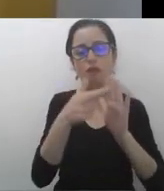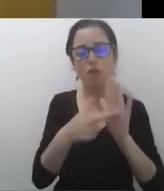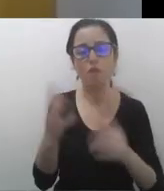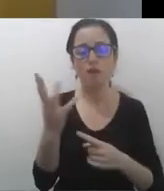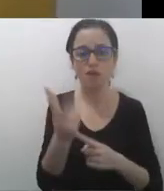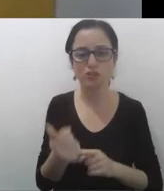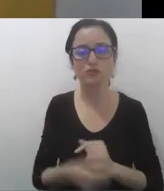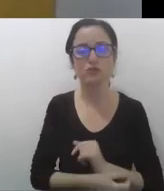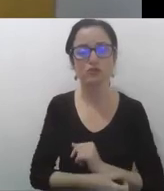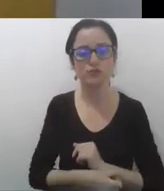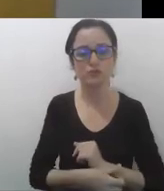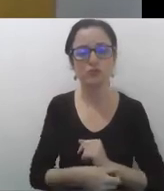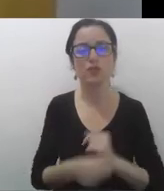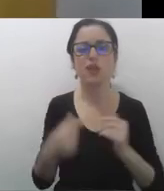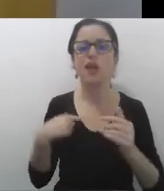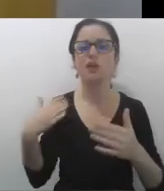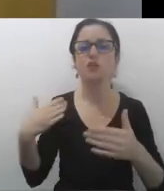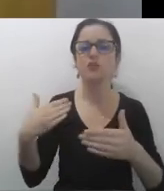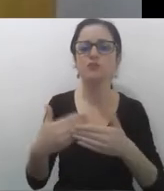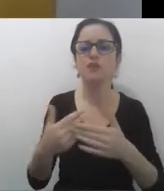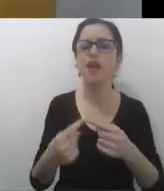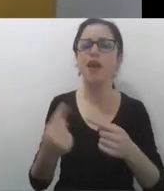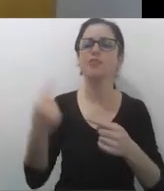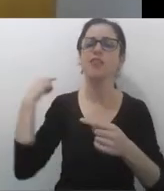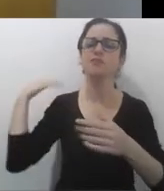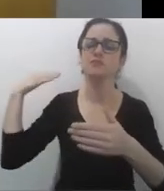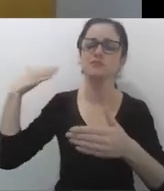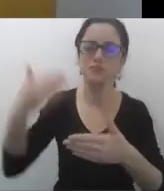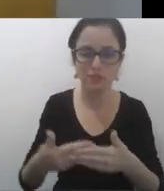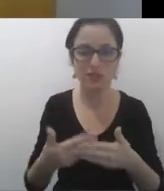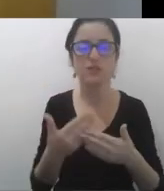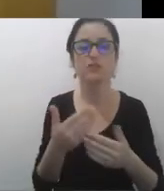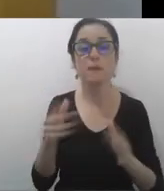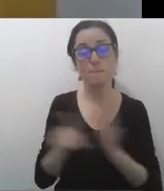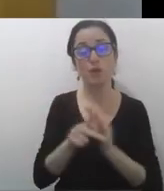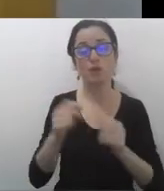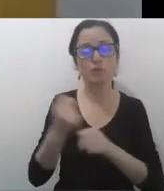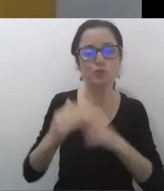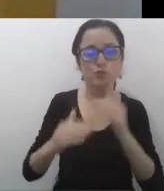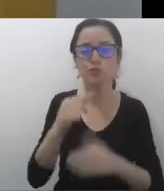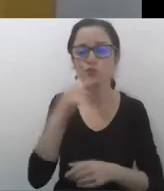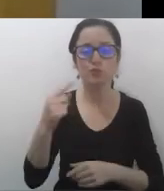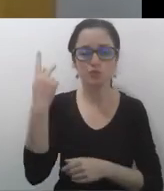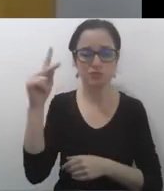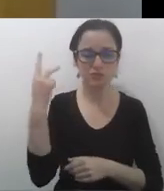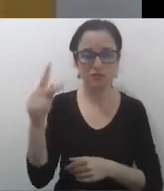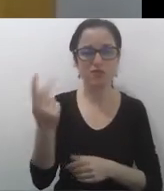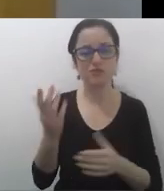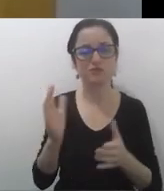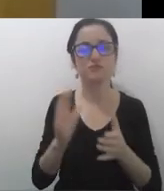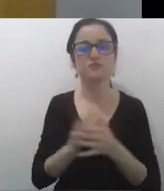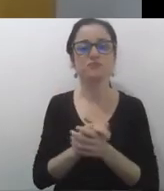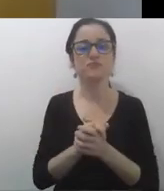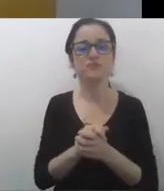O novo Estatuto da Arte, isso decorrência lá de trás também do próprio construtivismo russo